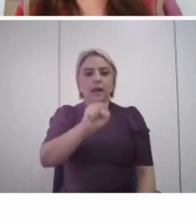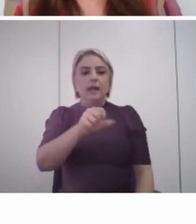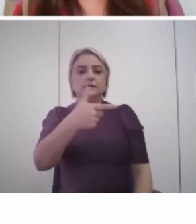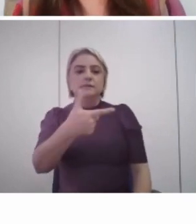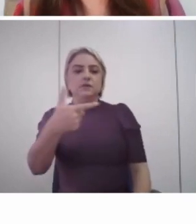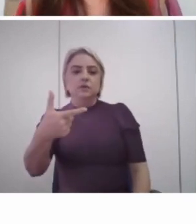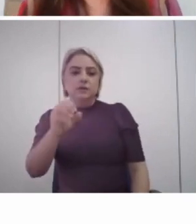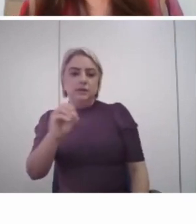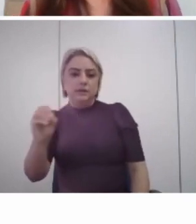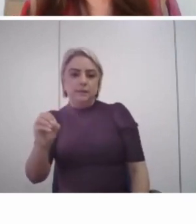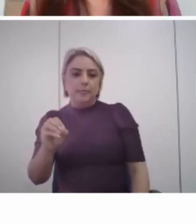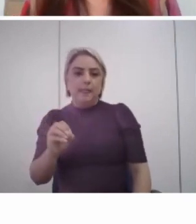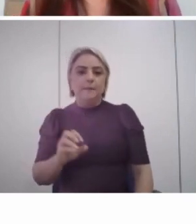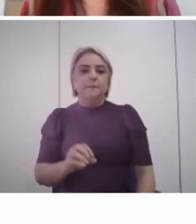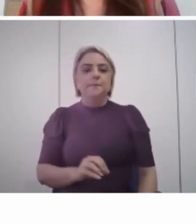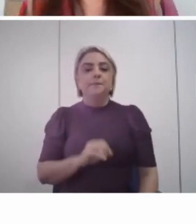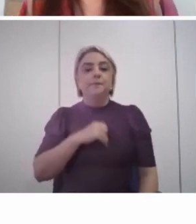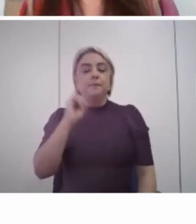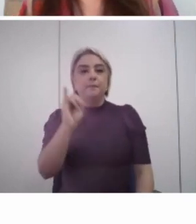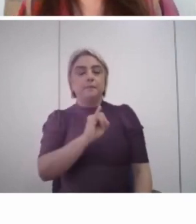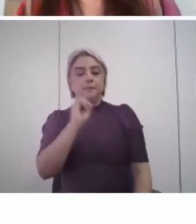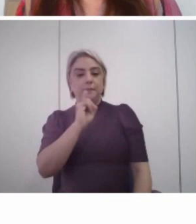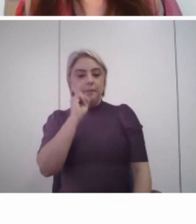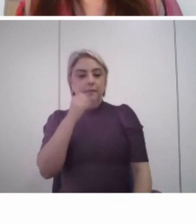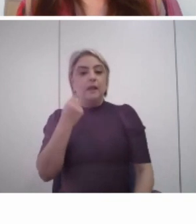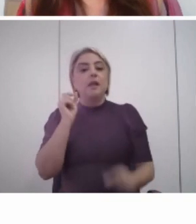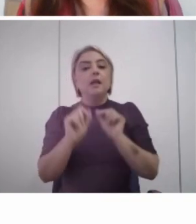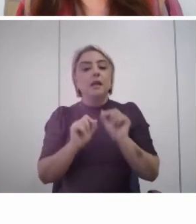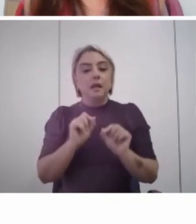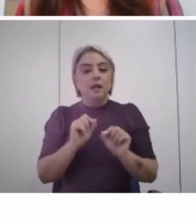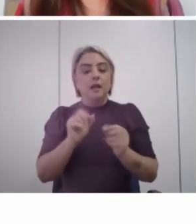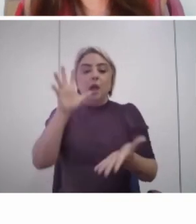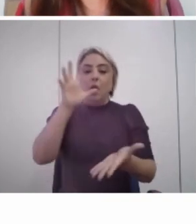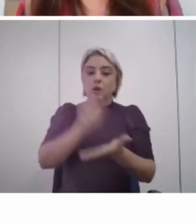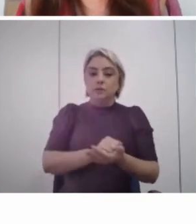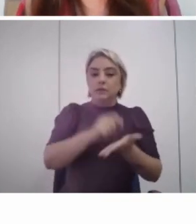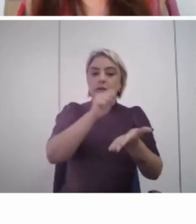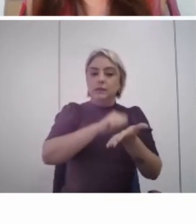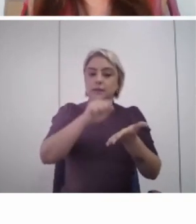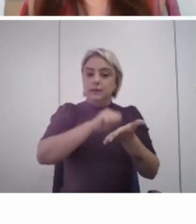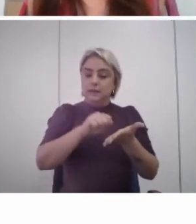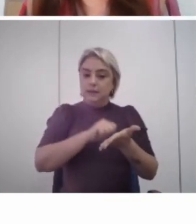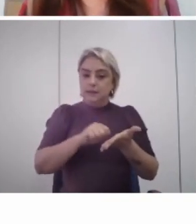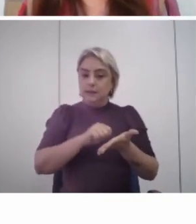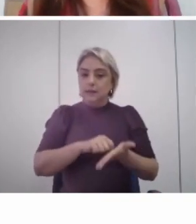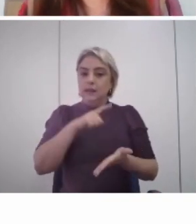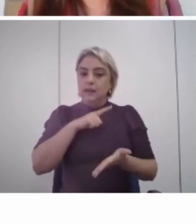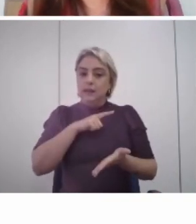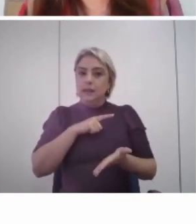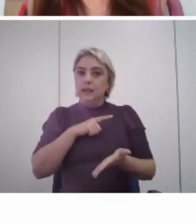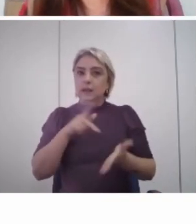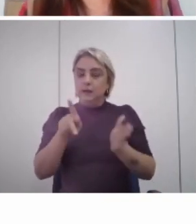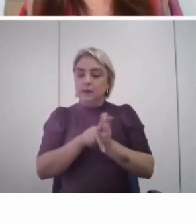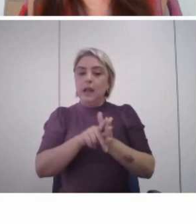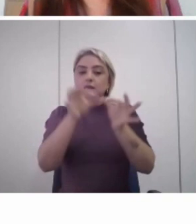S2200. E uma coisa muito importante de se observar é que os softwares de preenchimento, muitas vezes, eles já vêm com os campos